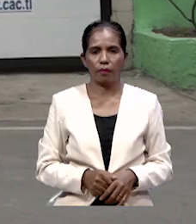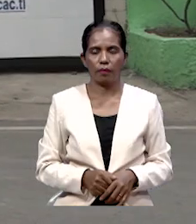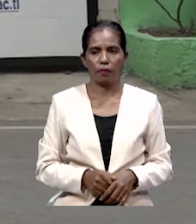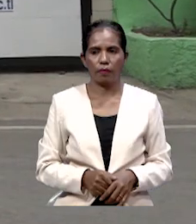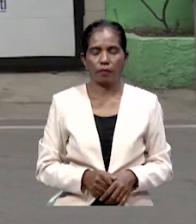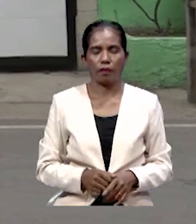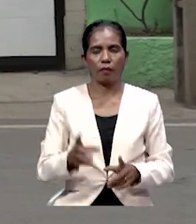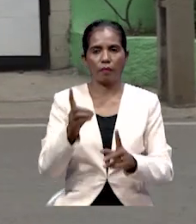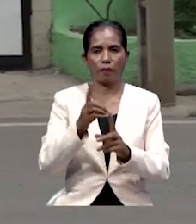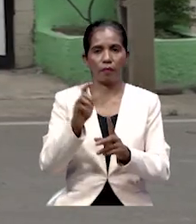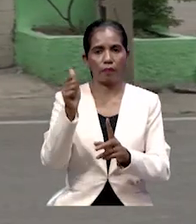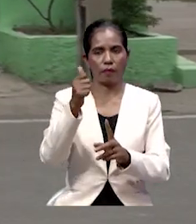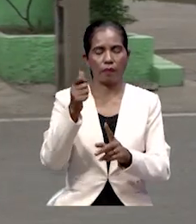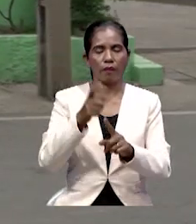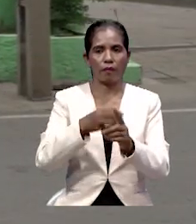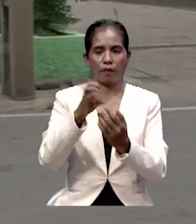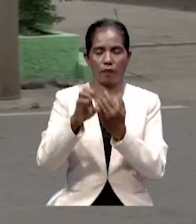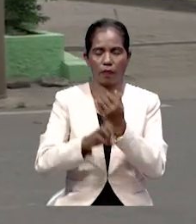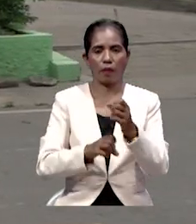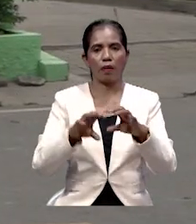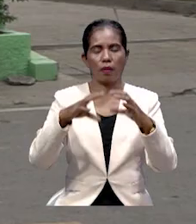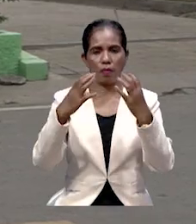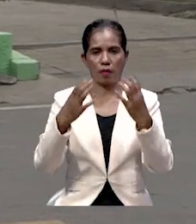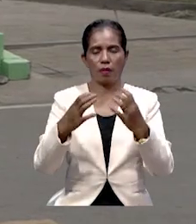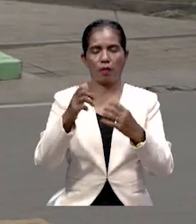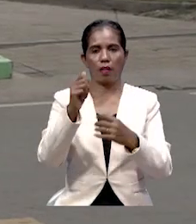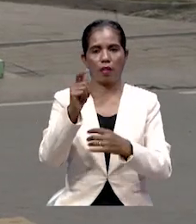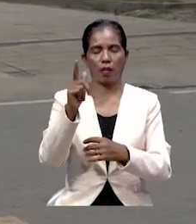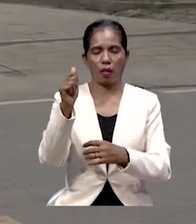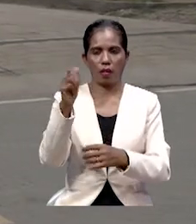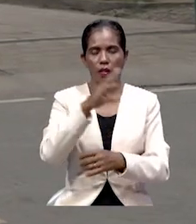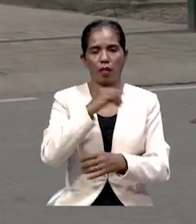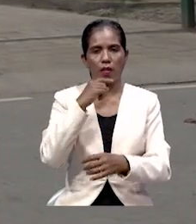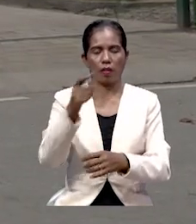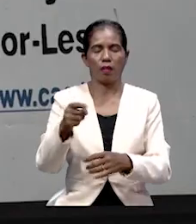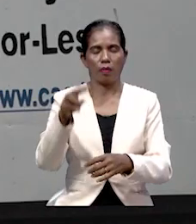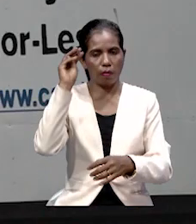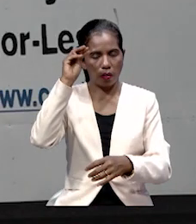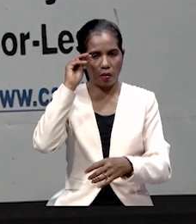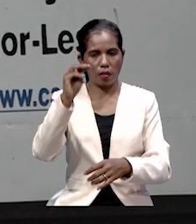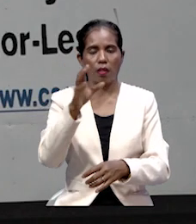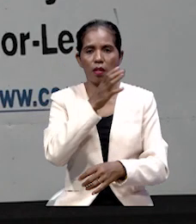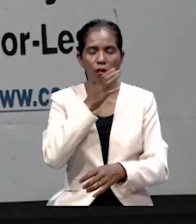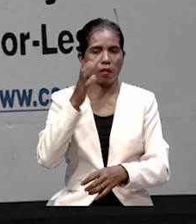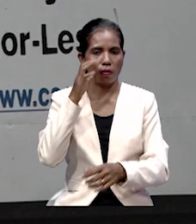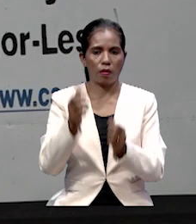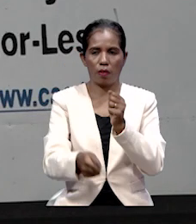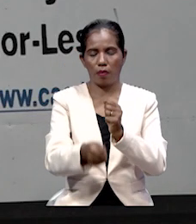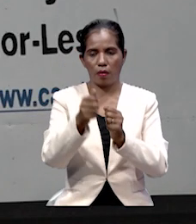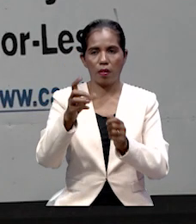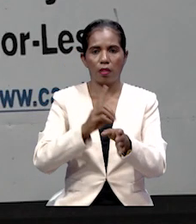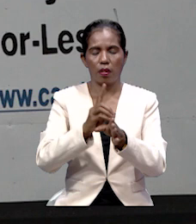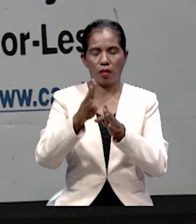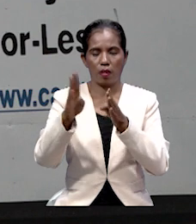E a Lorong Sanulo Fulanzinho Tinané, Comissão Anticorrupção, a Inspeção Urgente para o Ministério da Agricultura na Pesca,